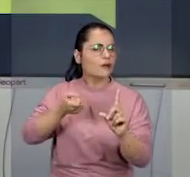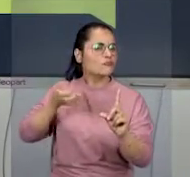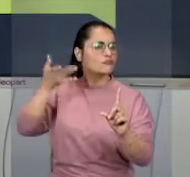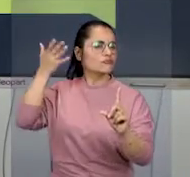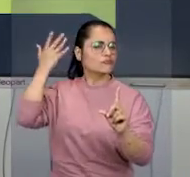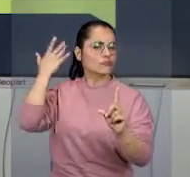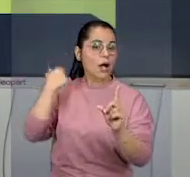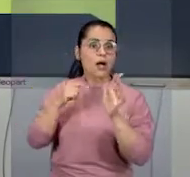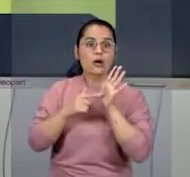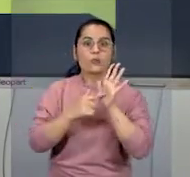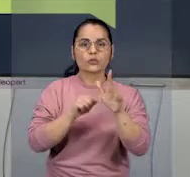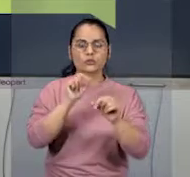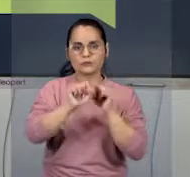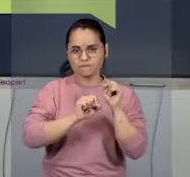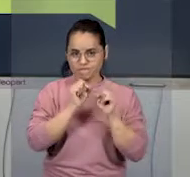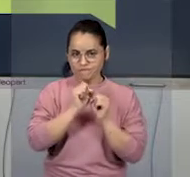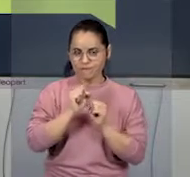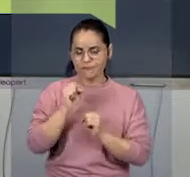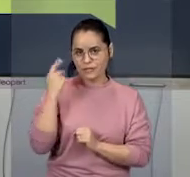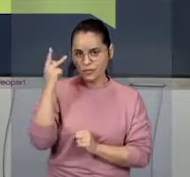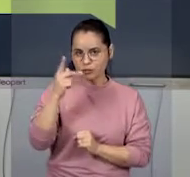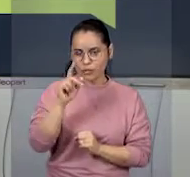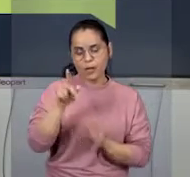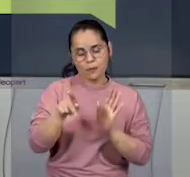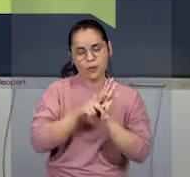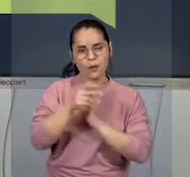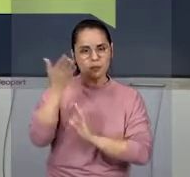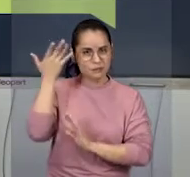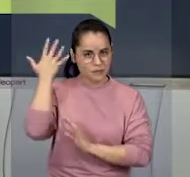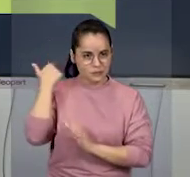ali, mostrando que aquela história está no passado.